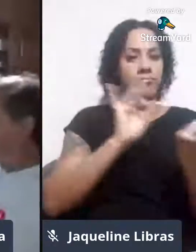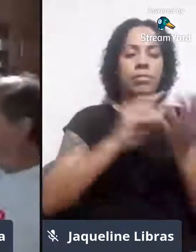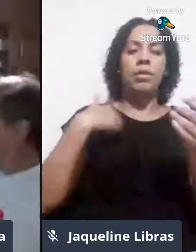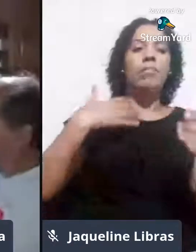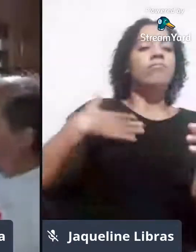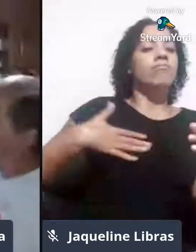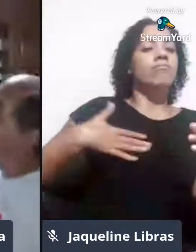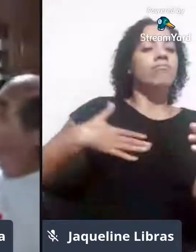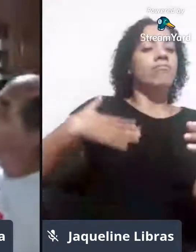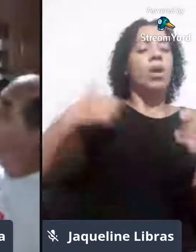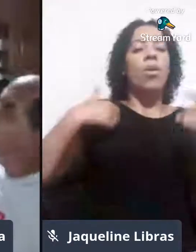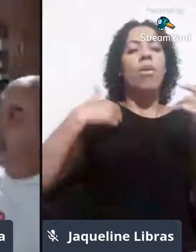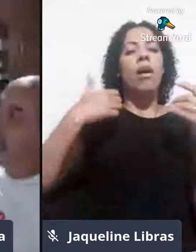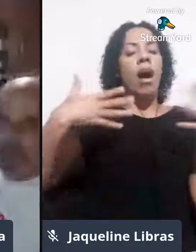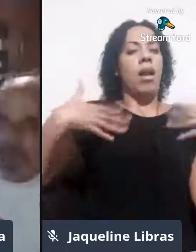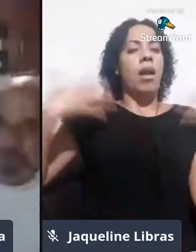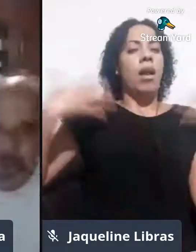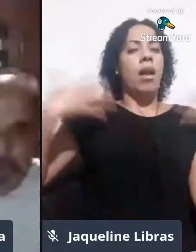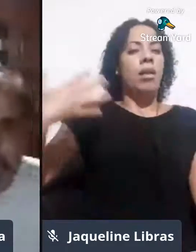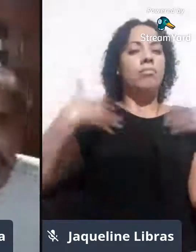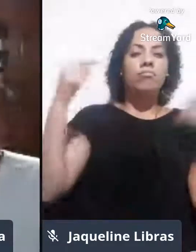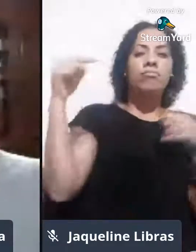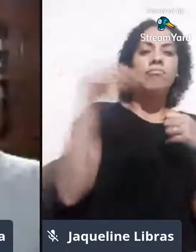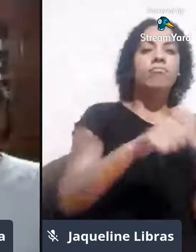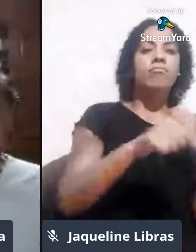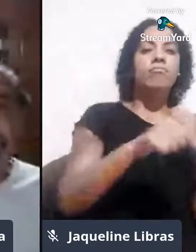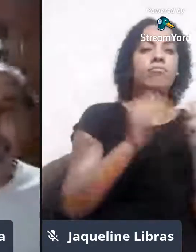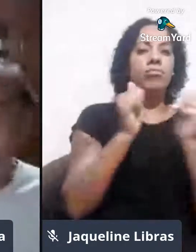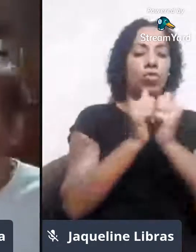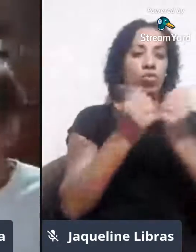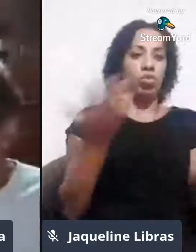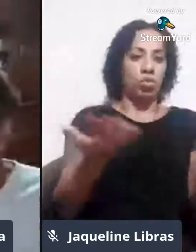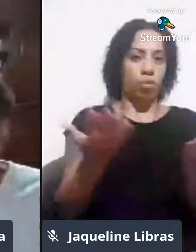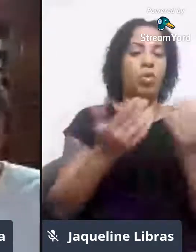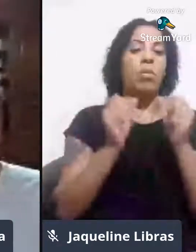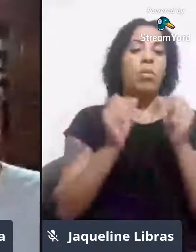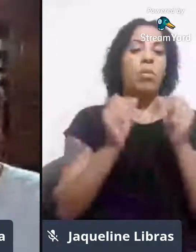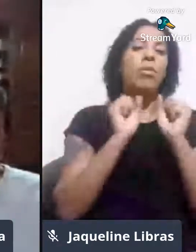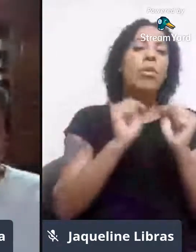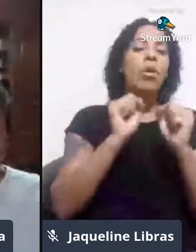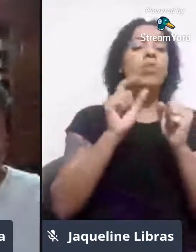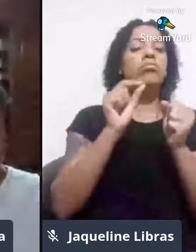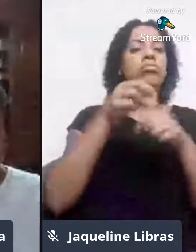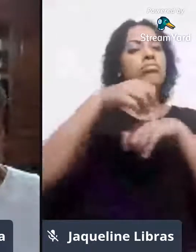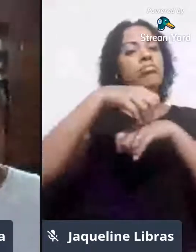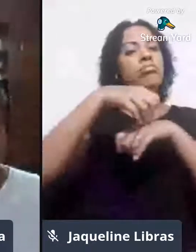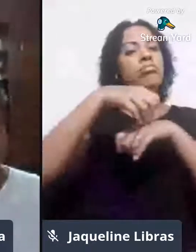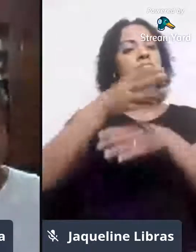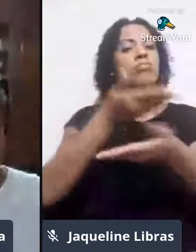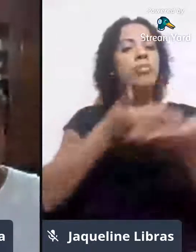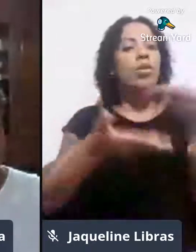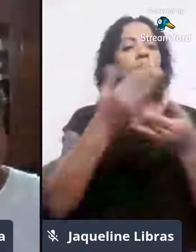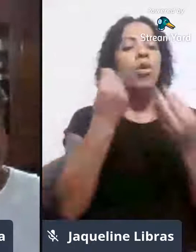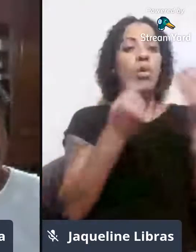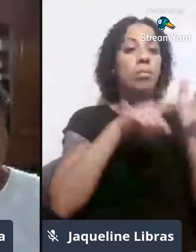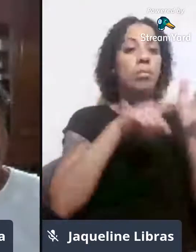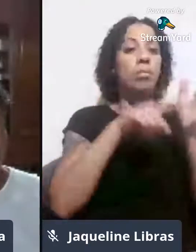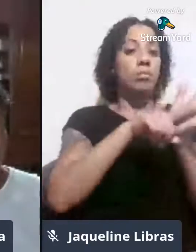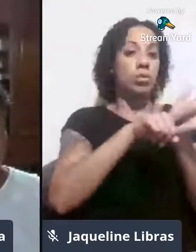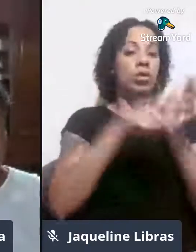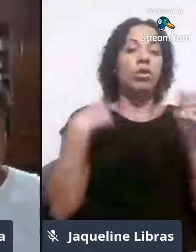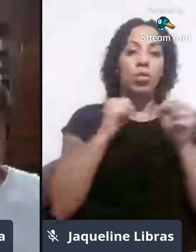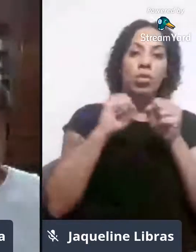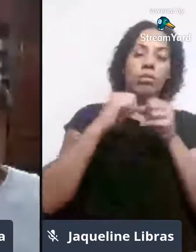alegria tão grande estar aqui. Podendo compartilhar um pouco da pesquisa que eu tenho desenvolvido